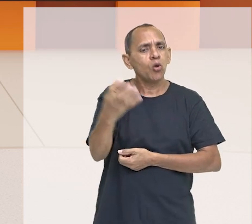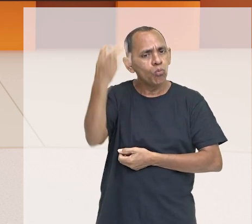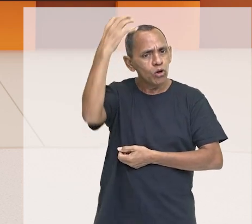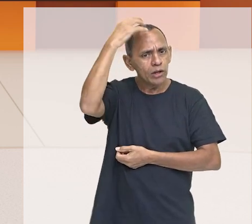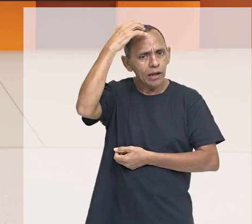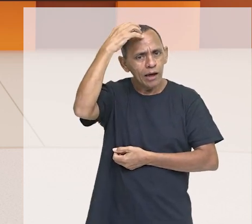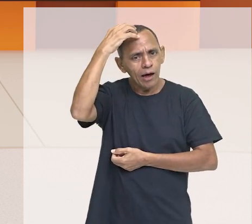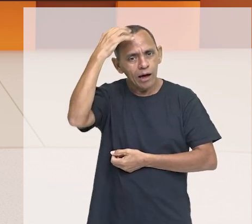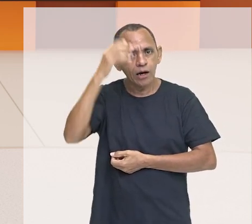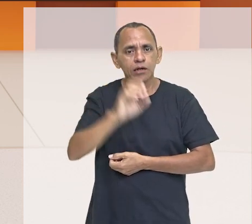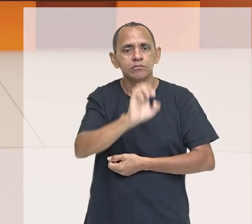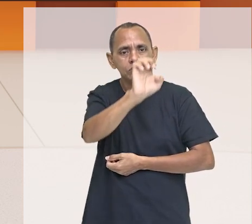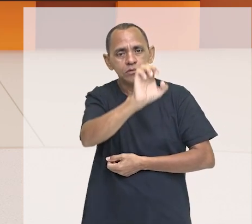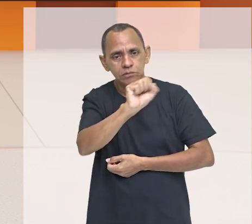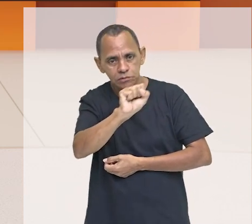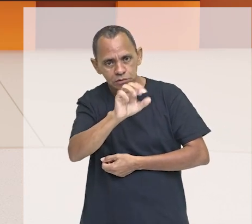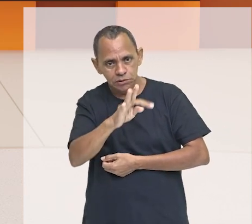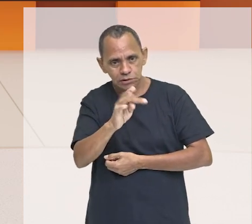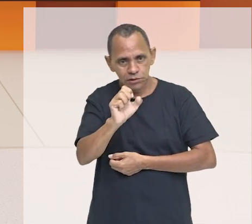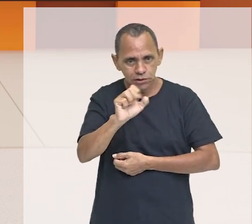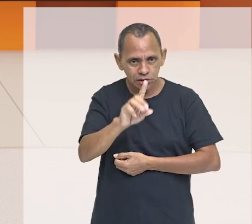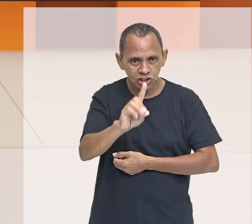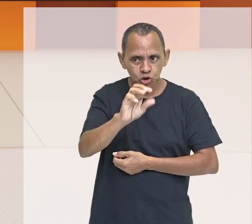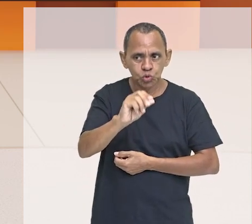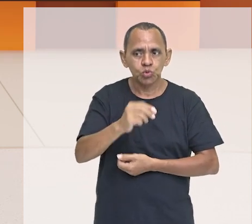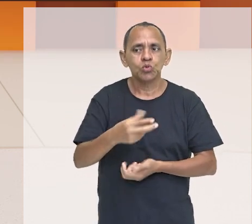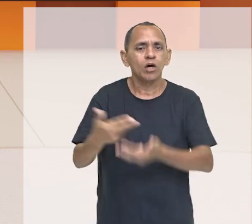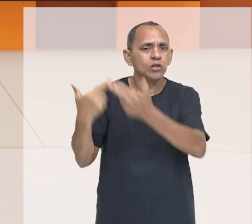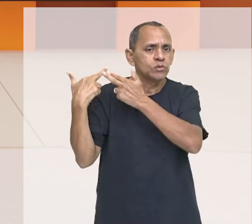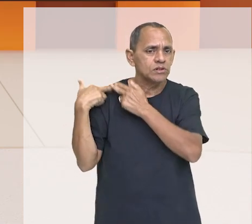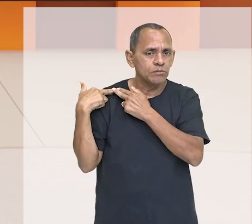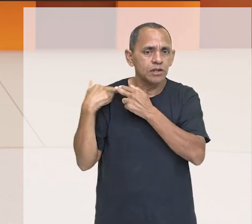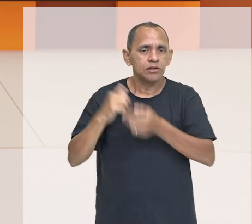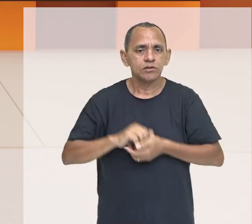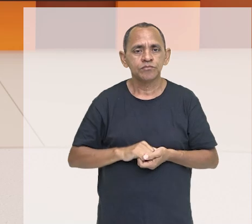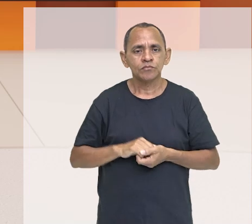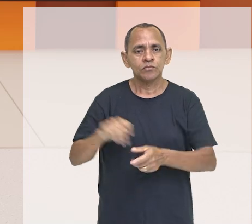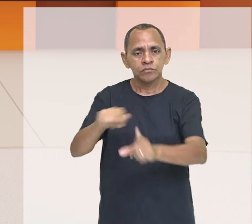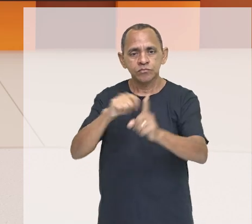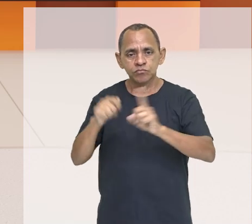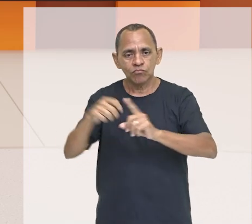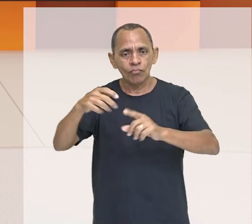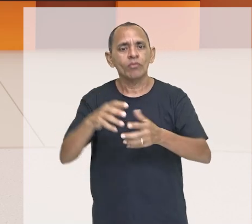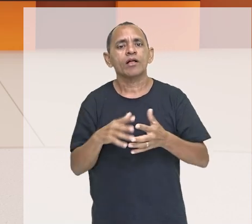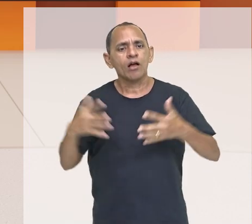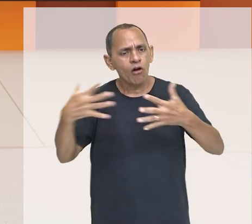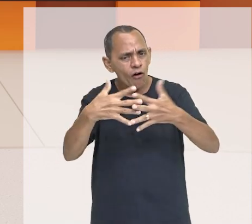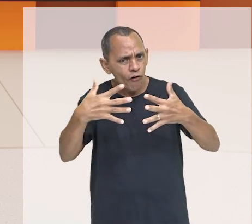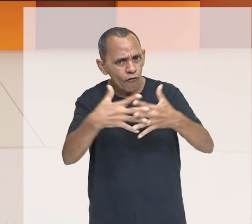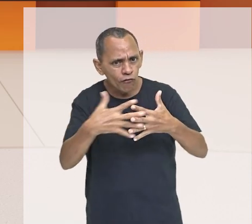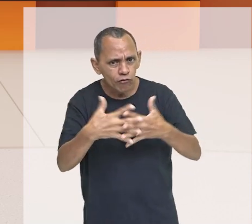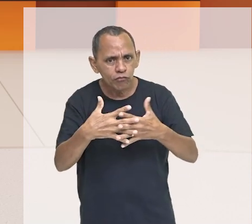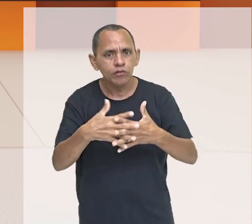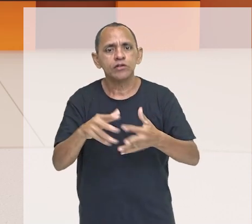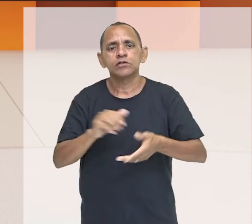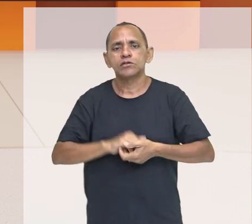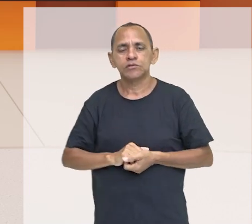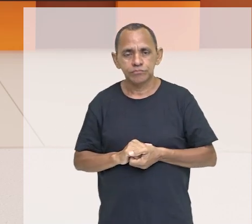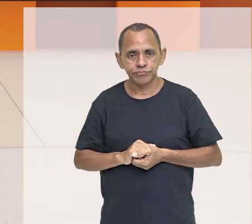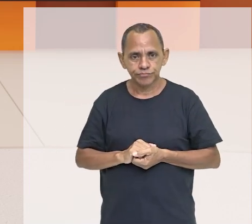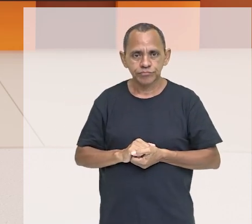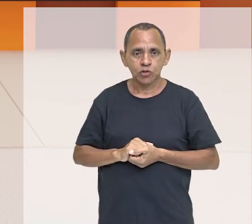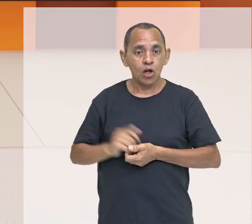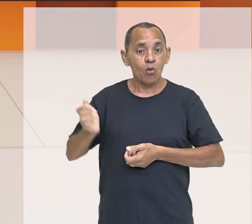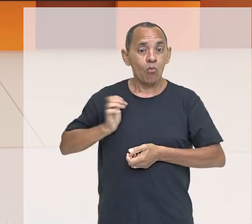isso? E a sociedade, conflitos entre a burguesia nascente e o antigo